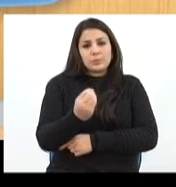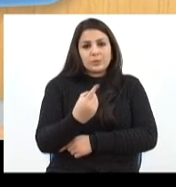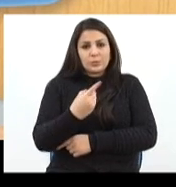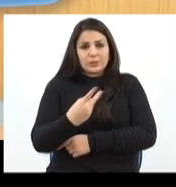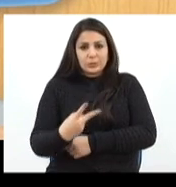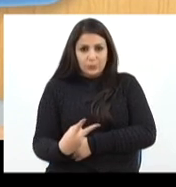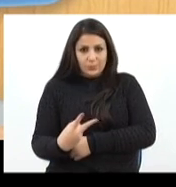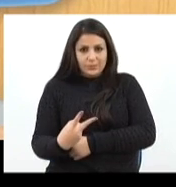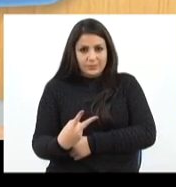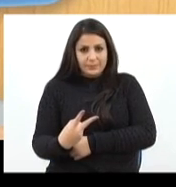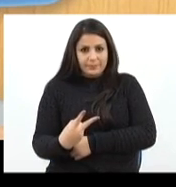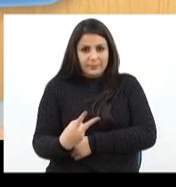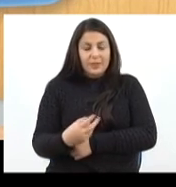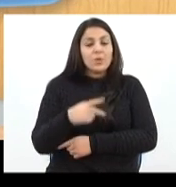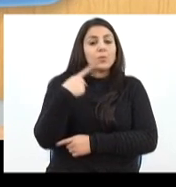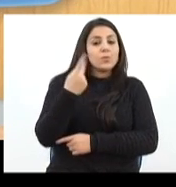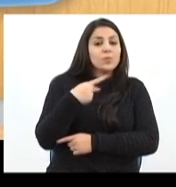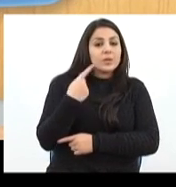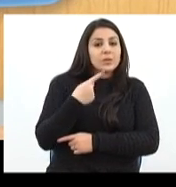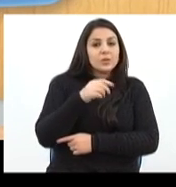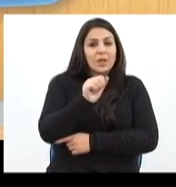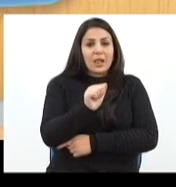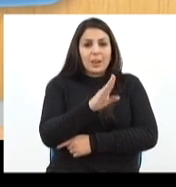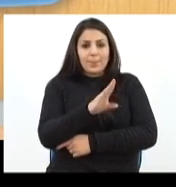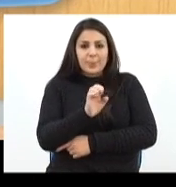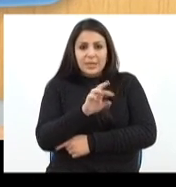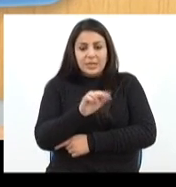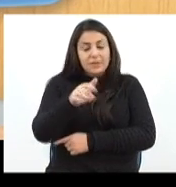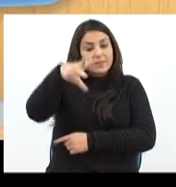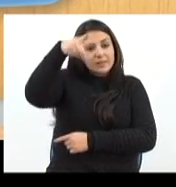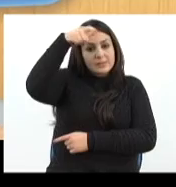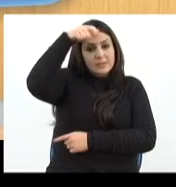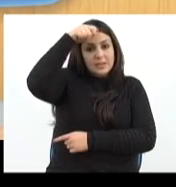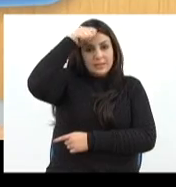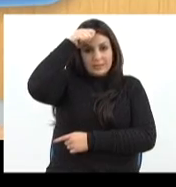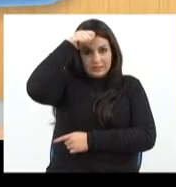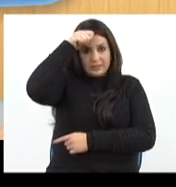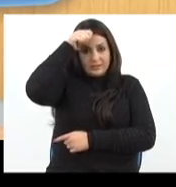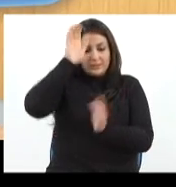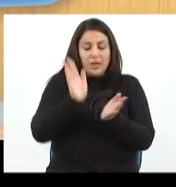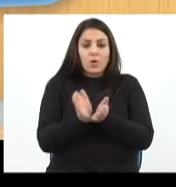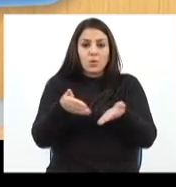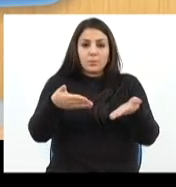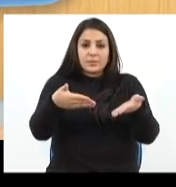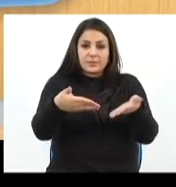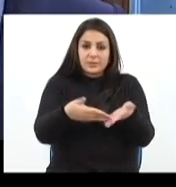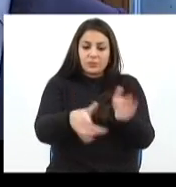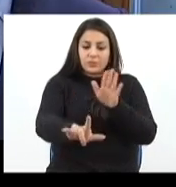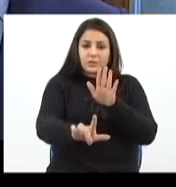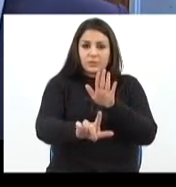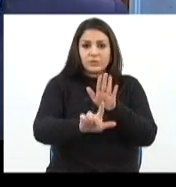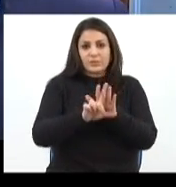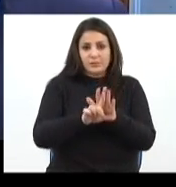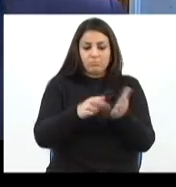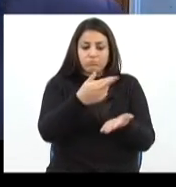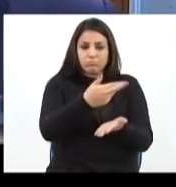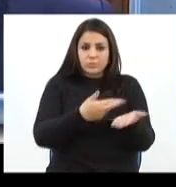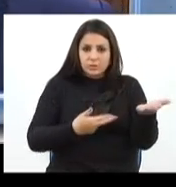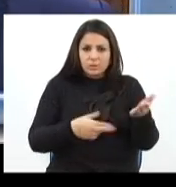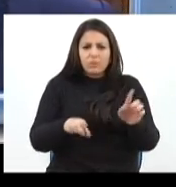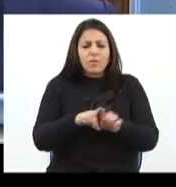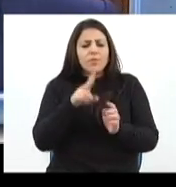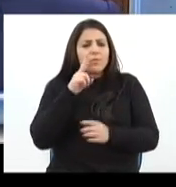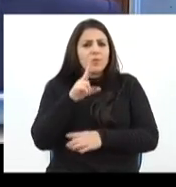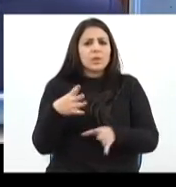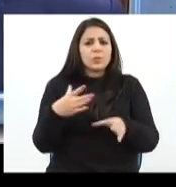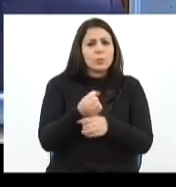O vereador Alberi Grando fez a análise do documento na Comissão de Legislação e Redação. O Tribunal de Contas do